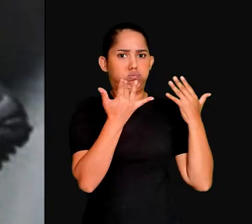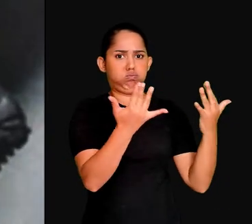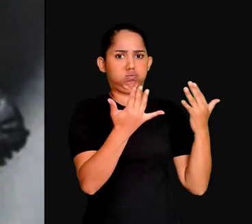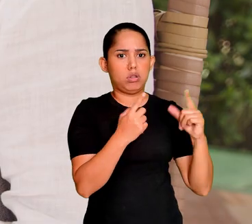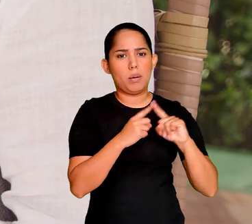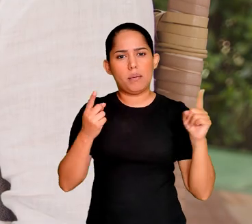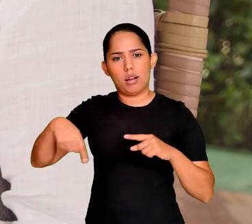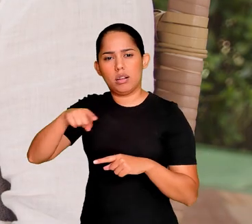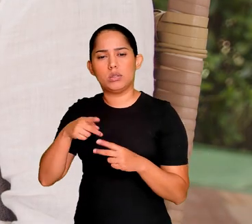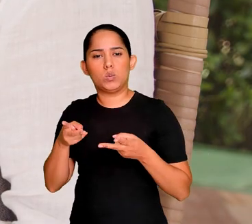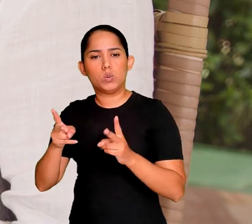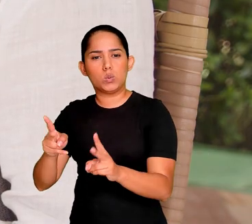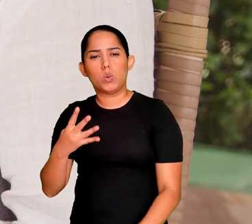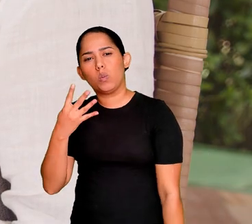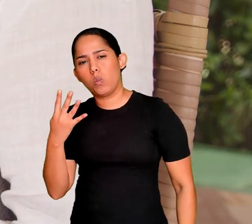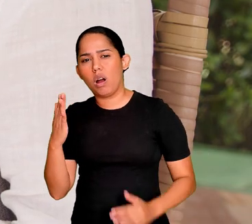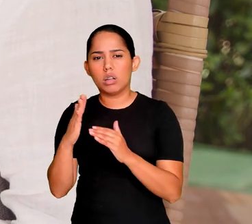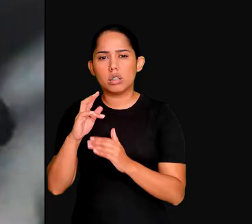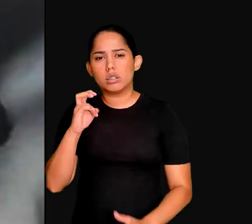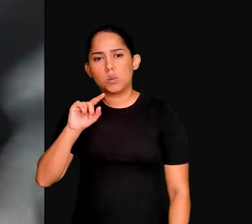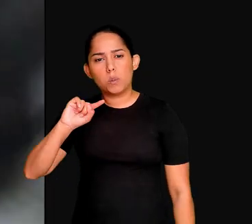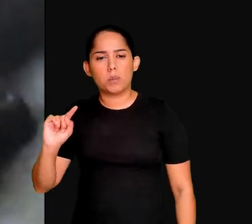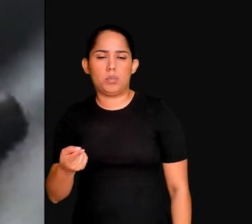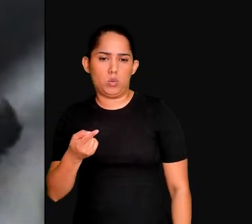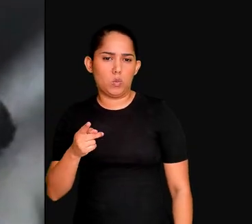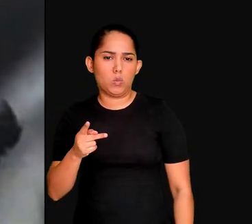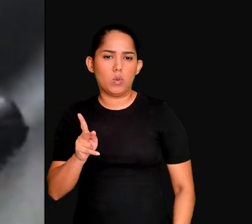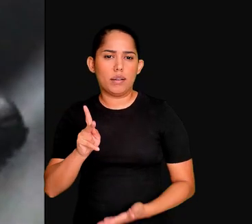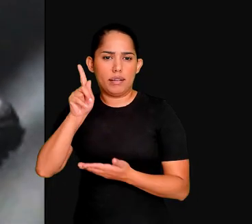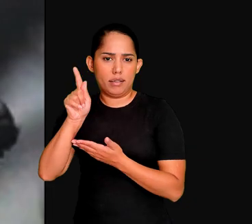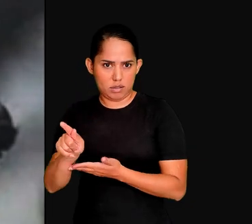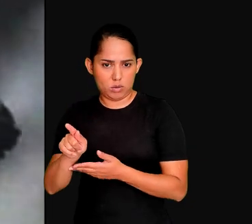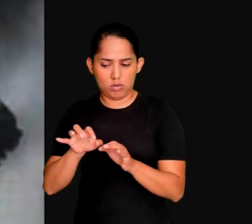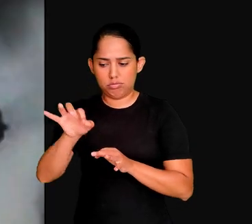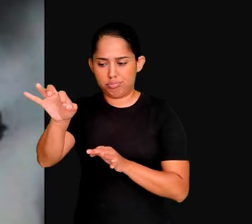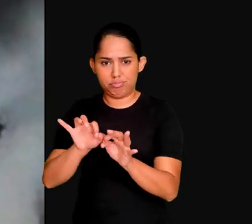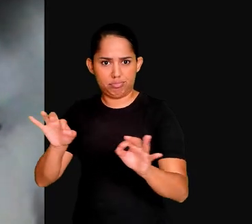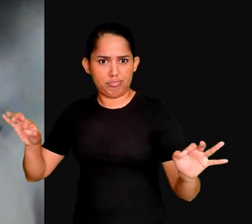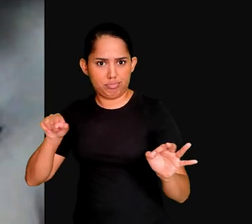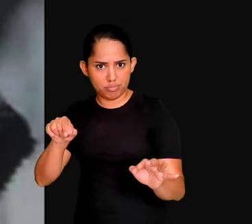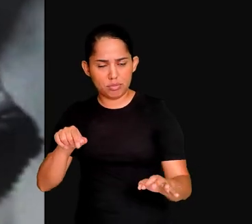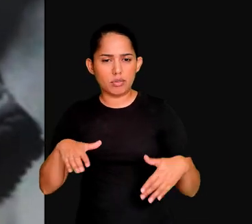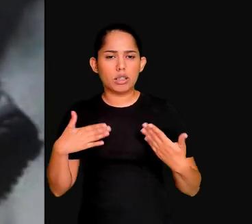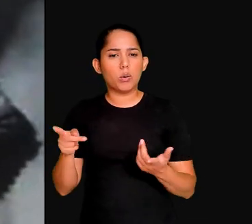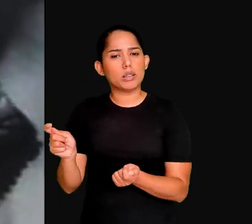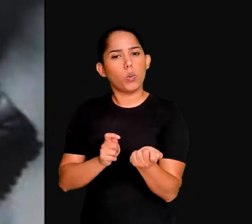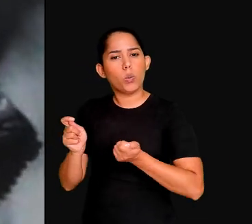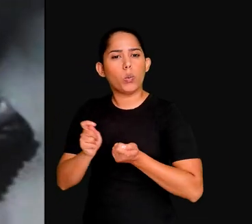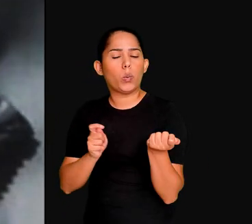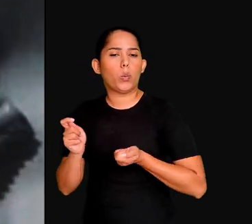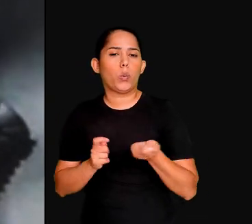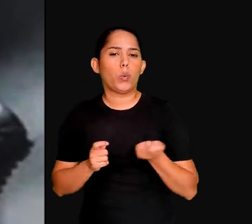terra a produzir. E nós continuamos com a média de 4 a 5 mil quilos por hectare. Dentro dessa forma